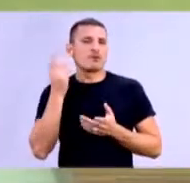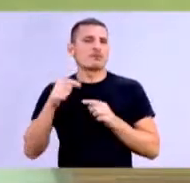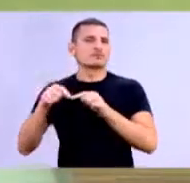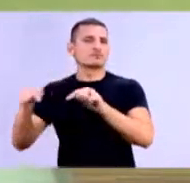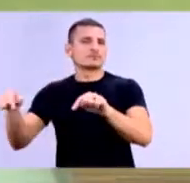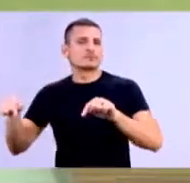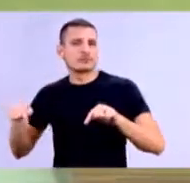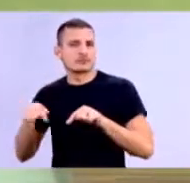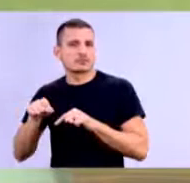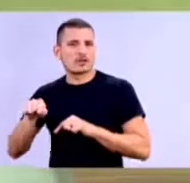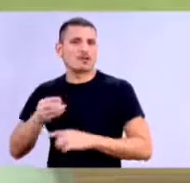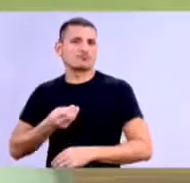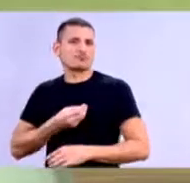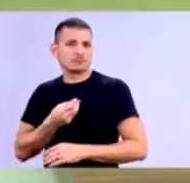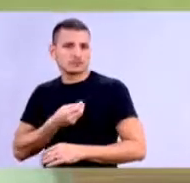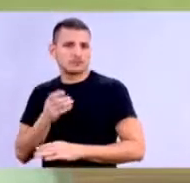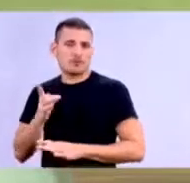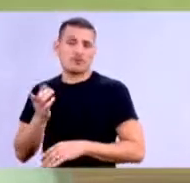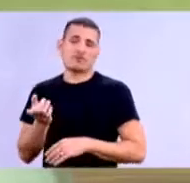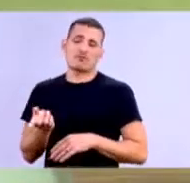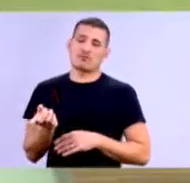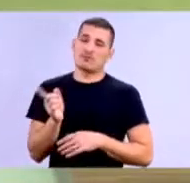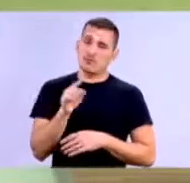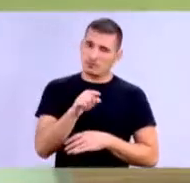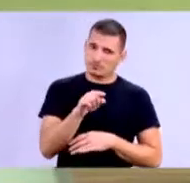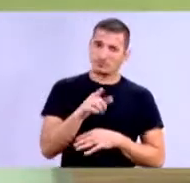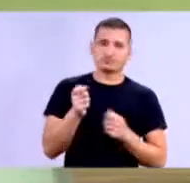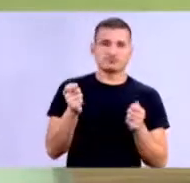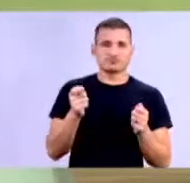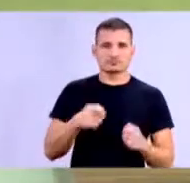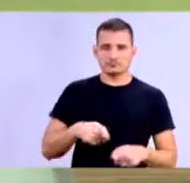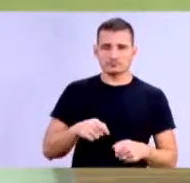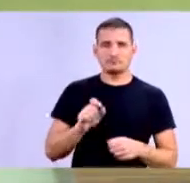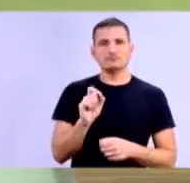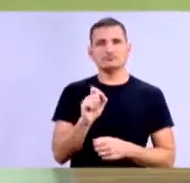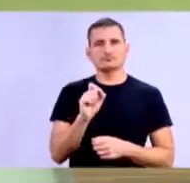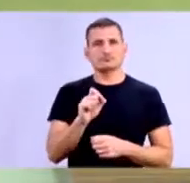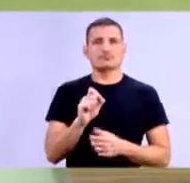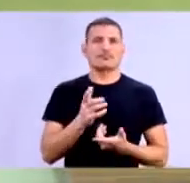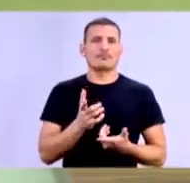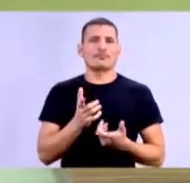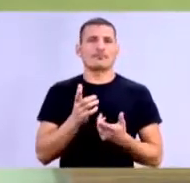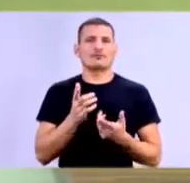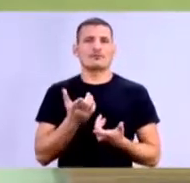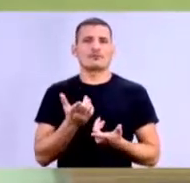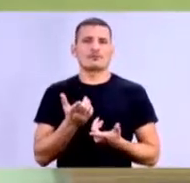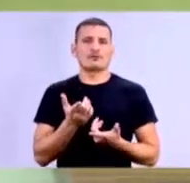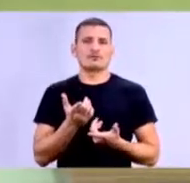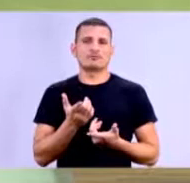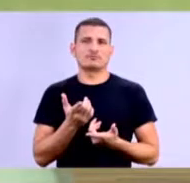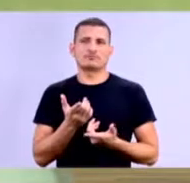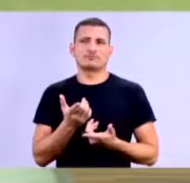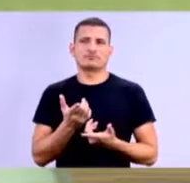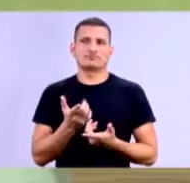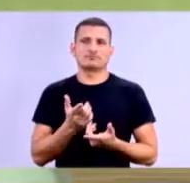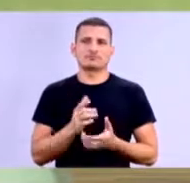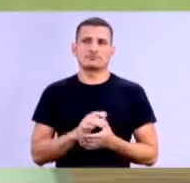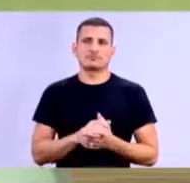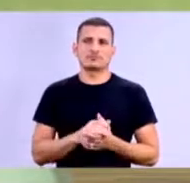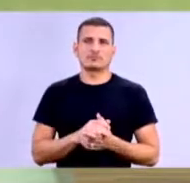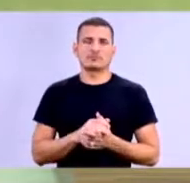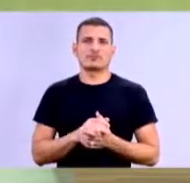aula física, mas essa que permite, não é, professora, a mobilidade, permite